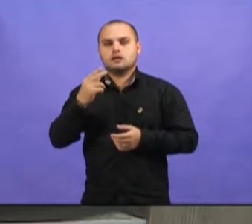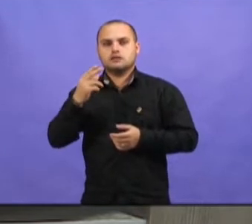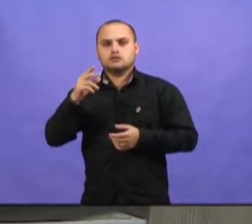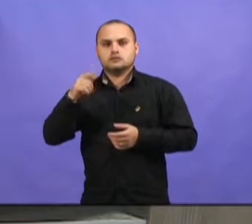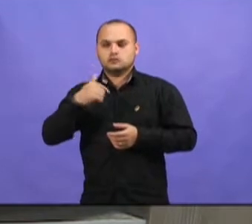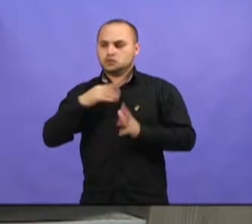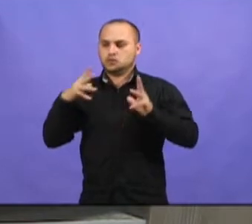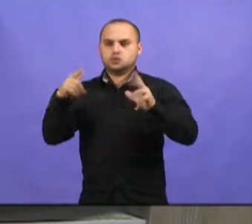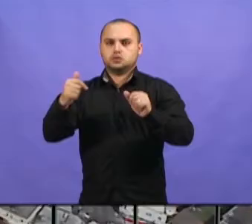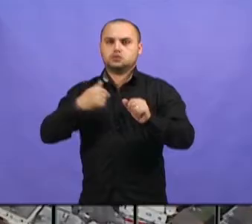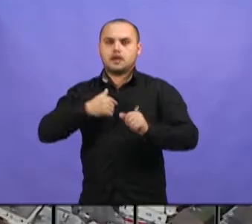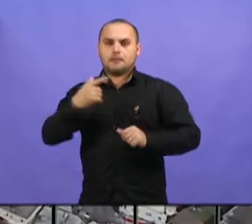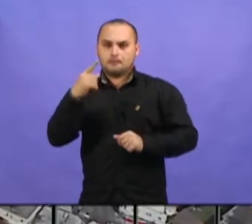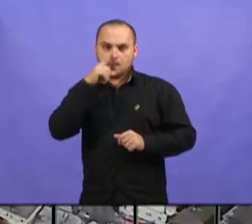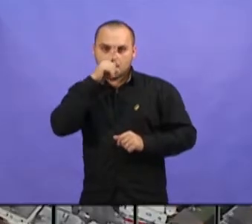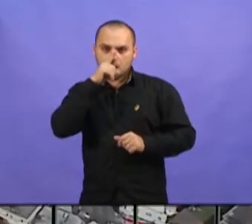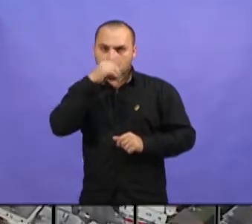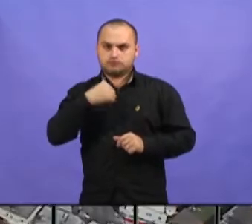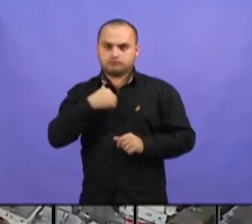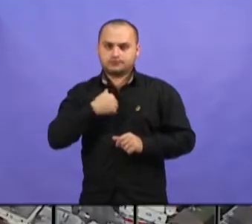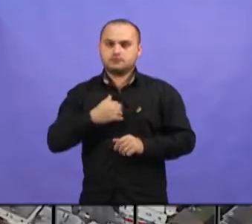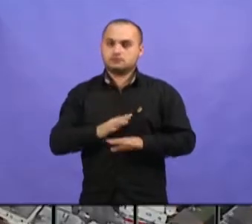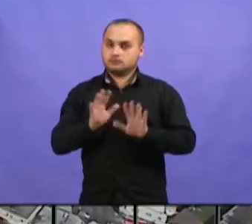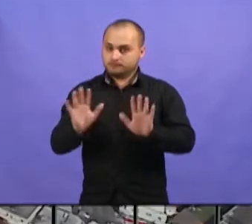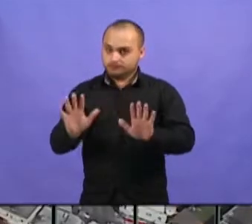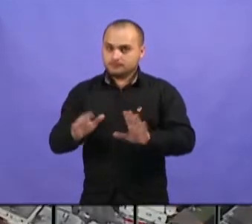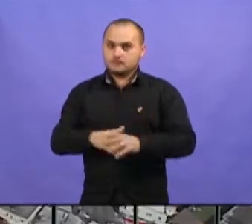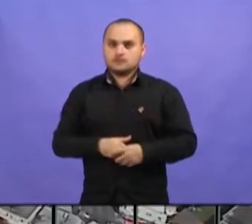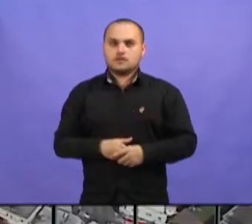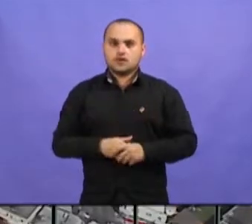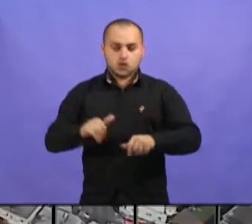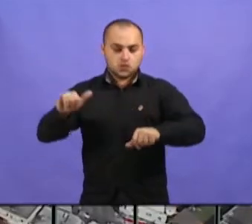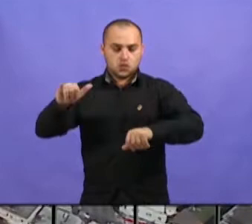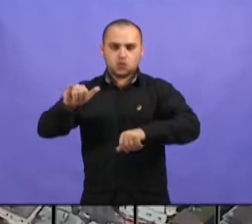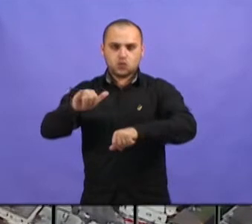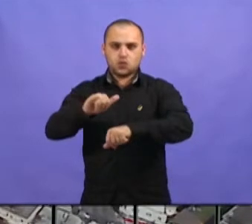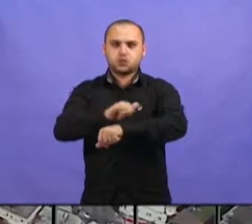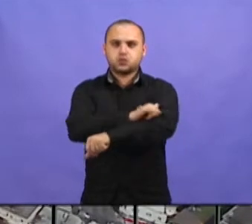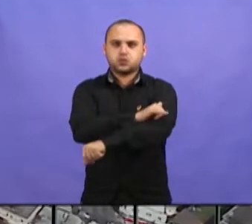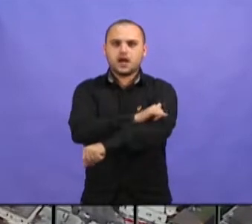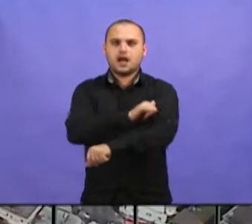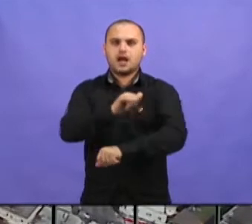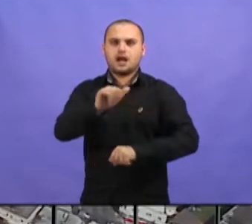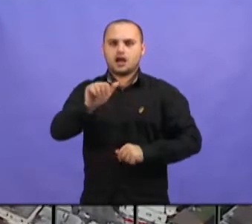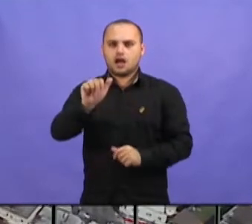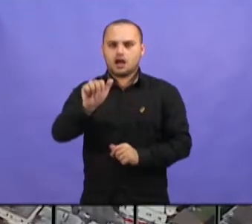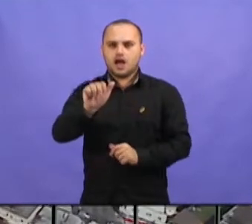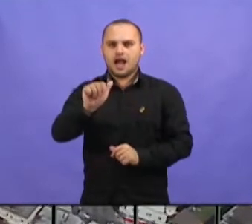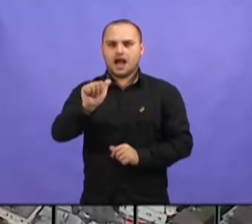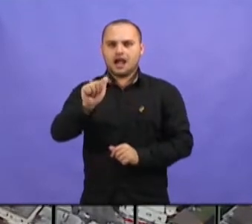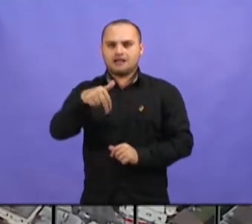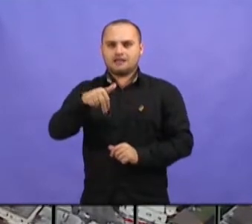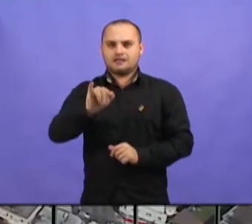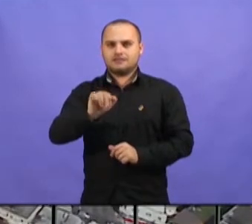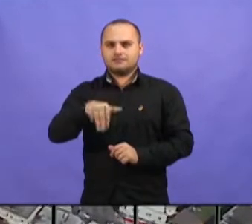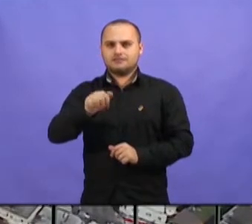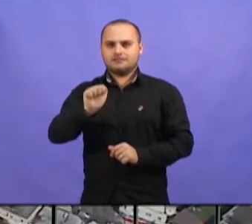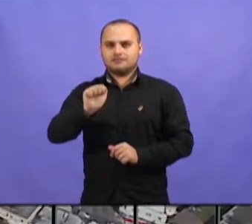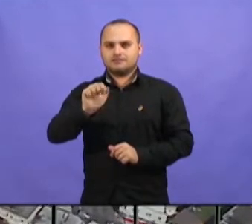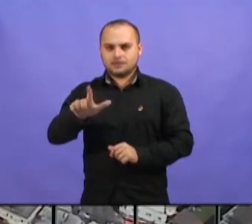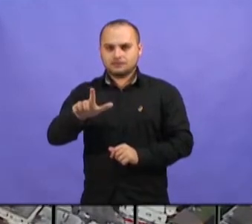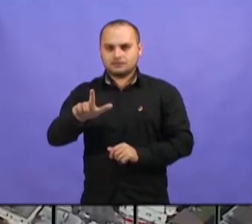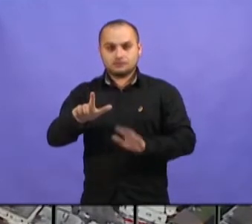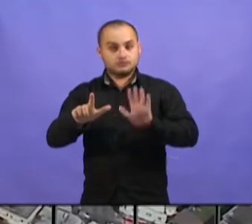meus fatores de risco, tá? Ingesta de gordura animal. Então, quem estiver lá nos vendo, né? Quem sabe na